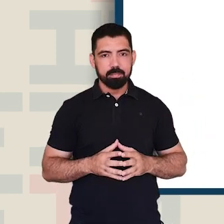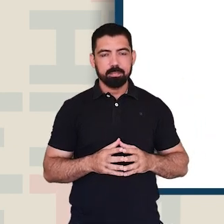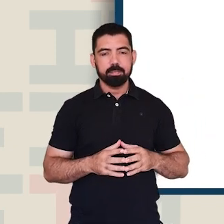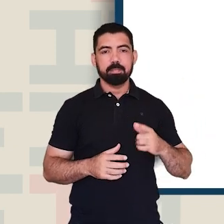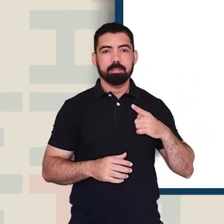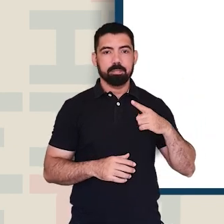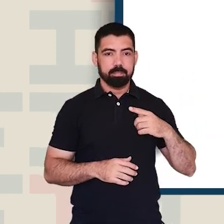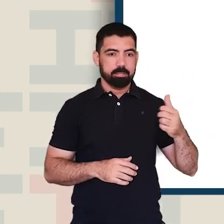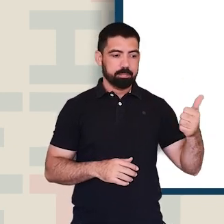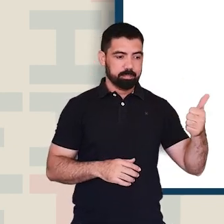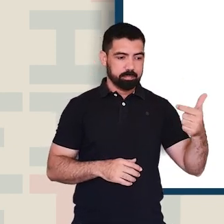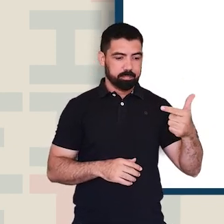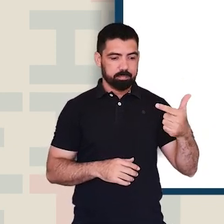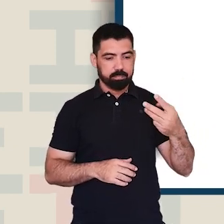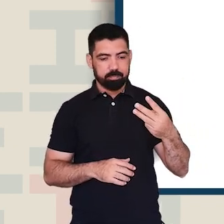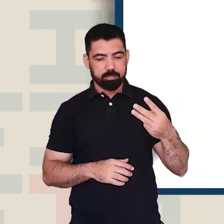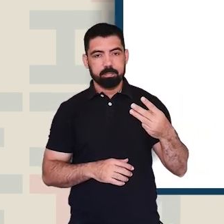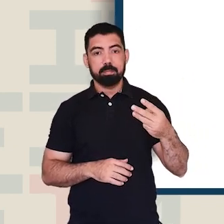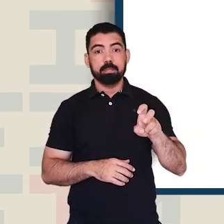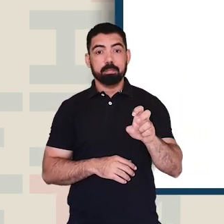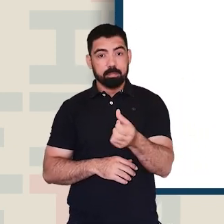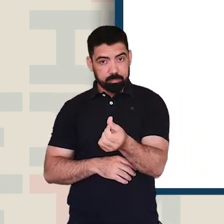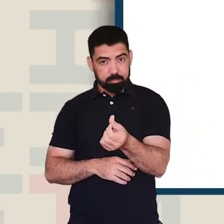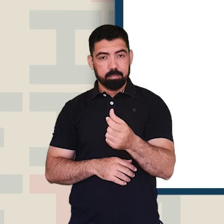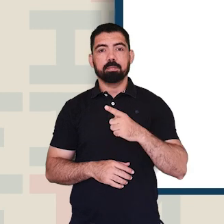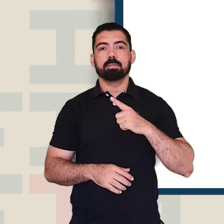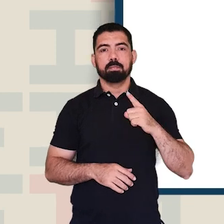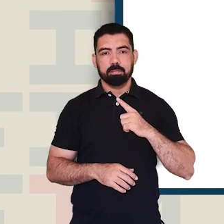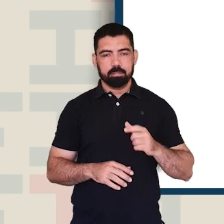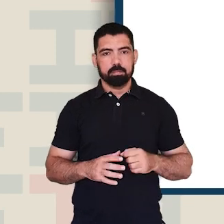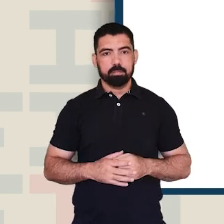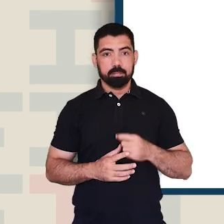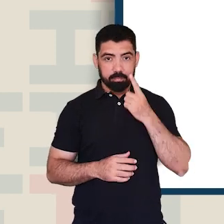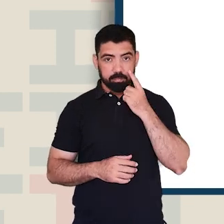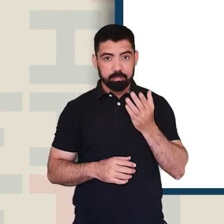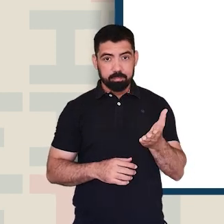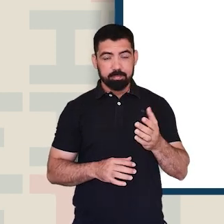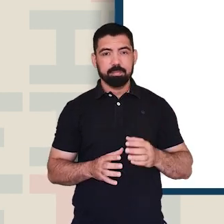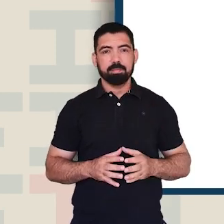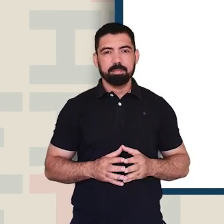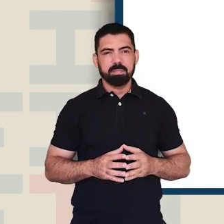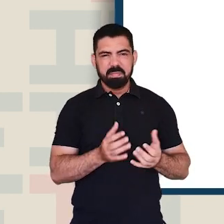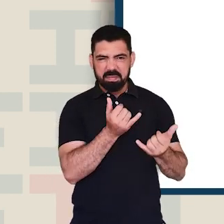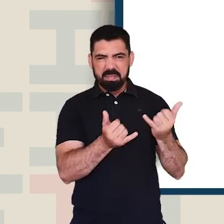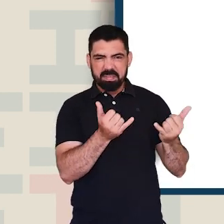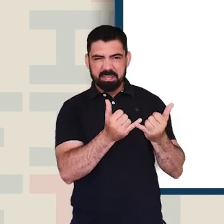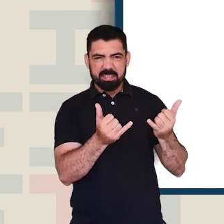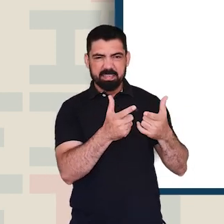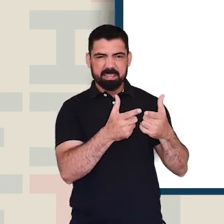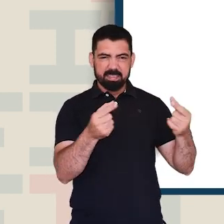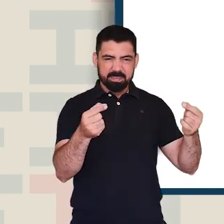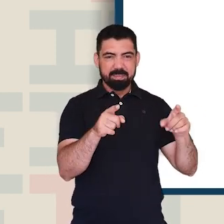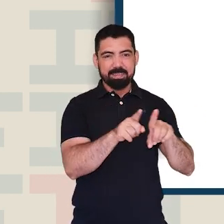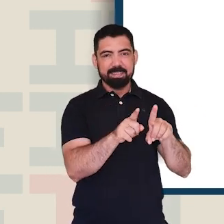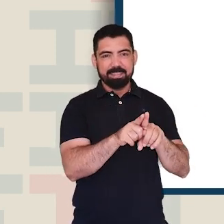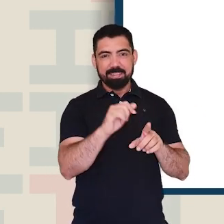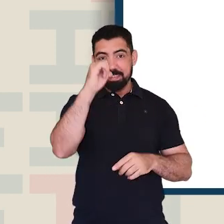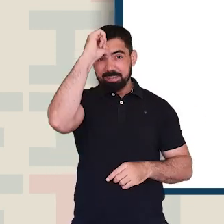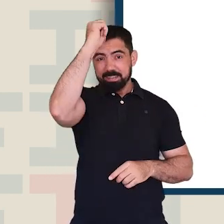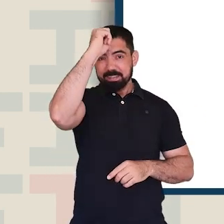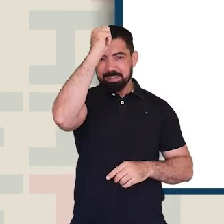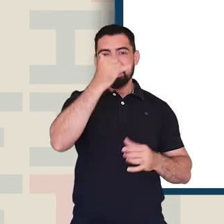primeiro, segundo, terceiro, quinto e sexto. Ela é meio japonesa, meio indiana também.